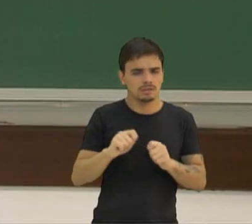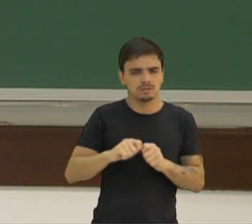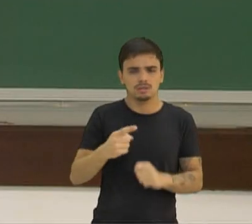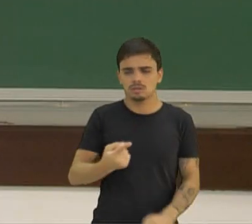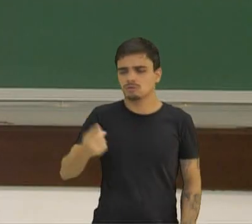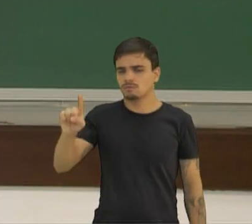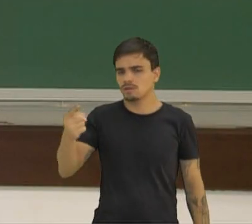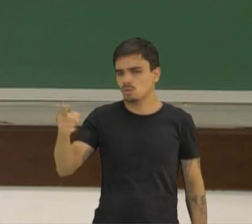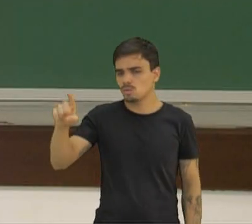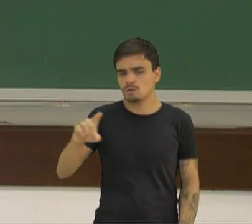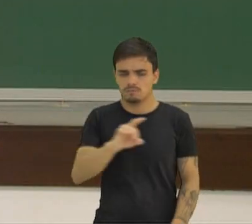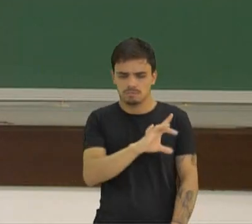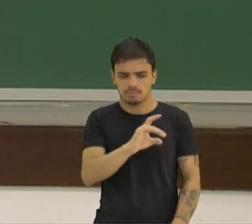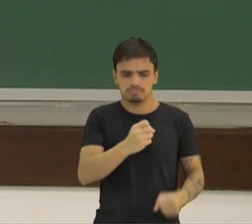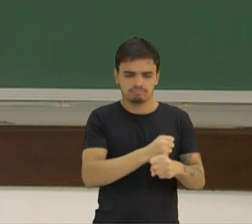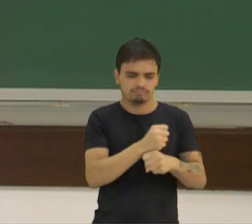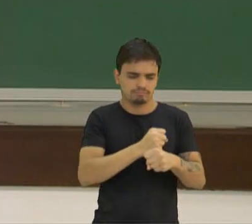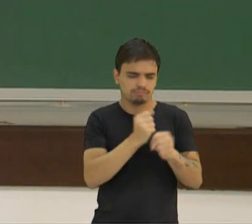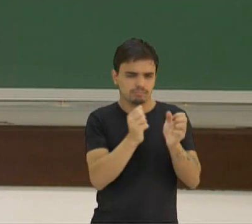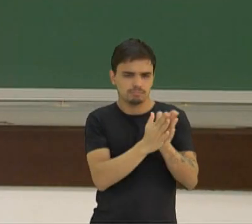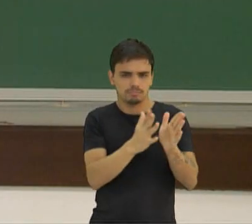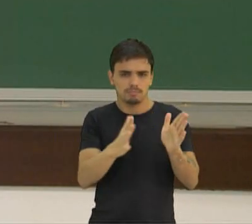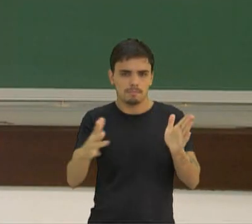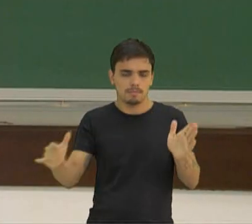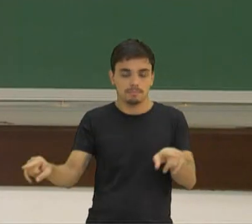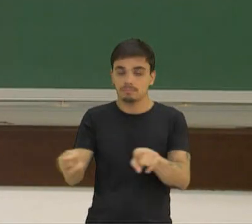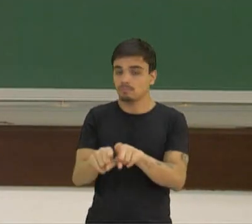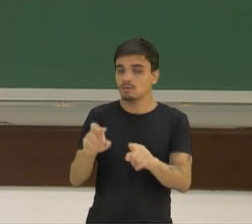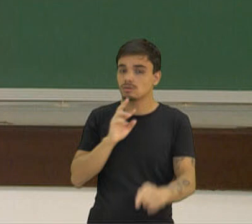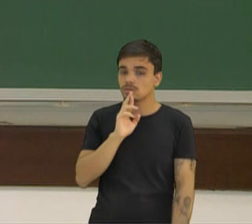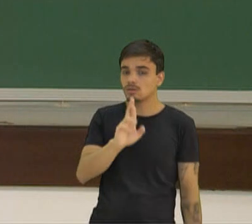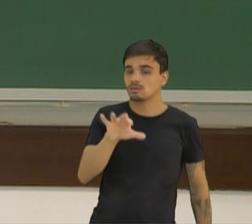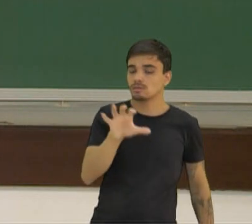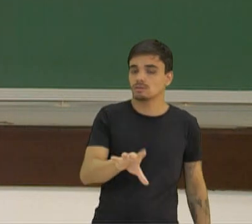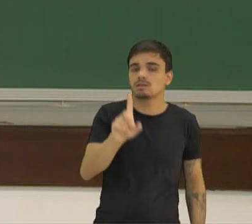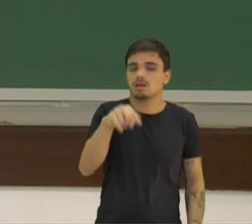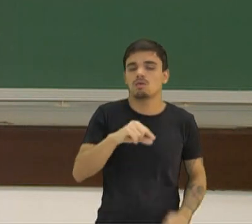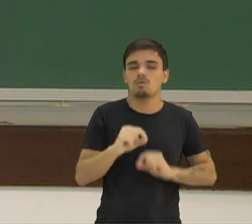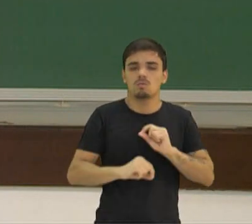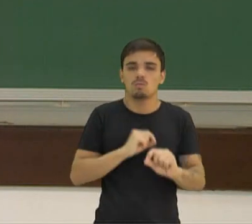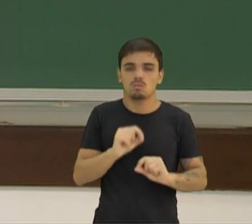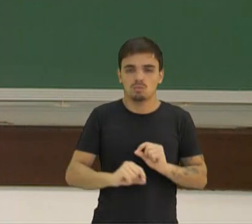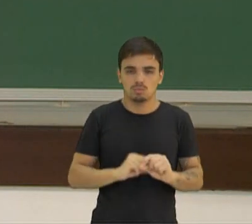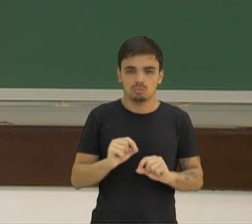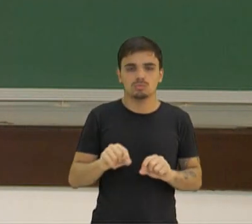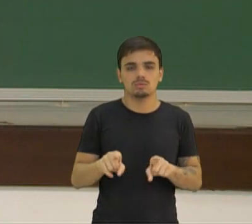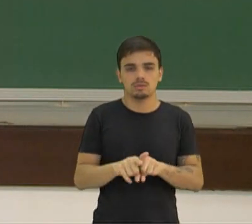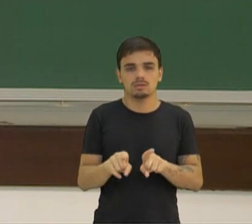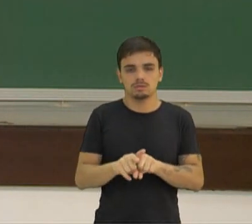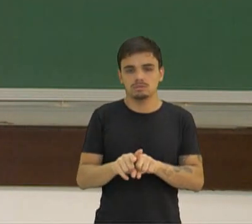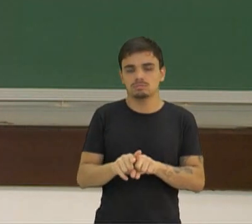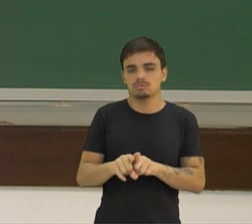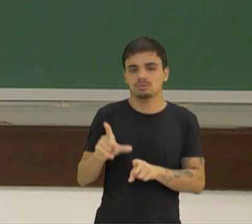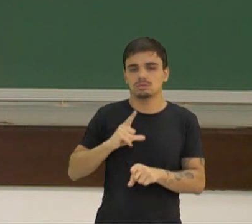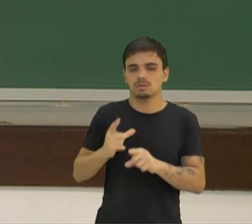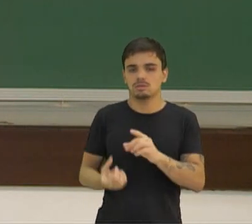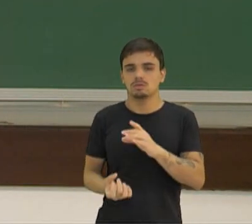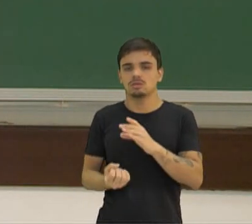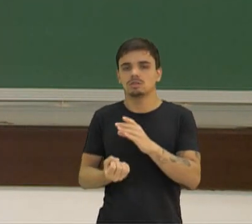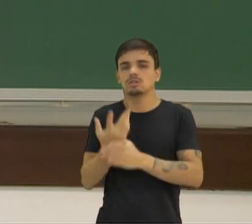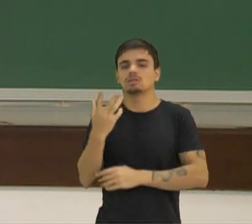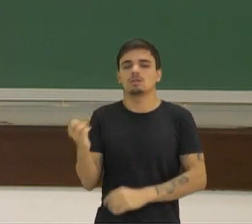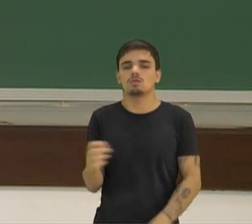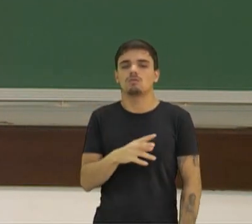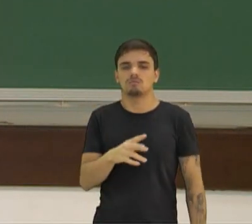vários anos Tá certo os resultados disso é de que os fatores se separam para o originário